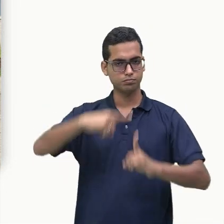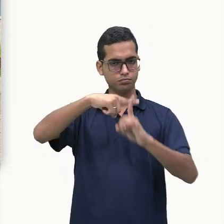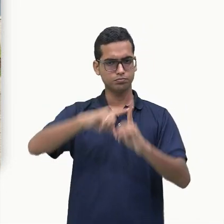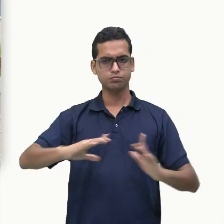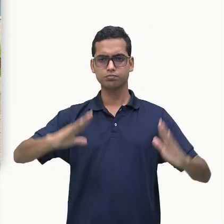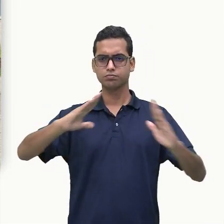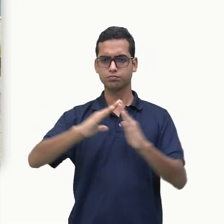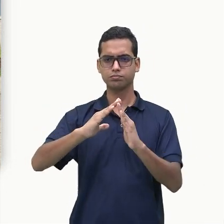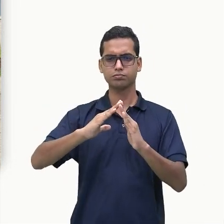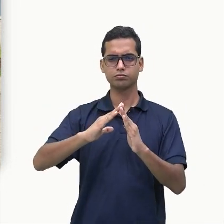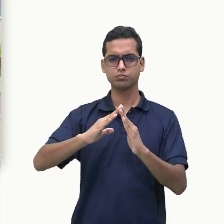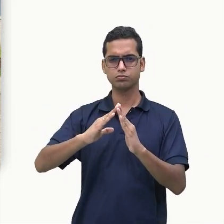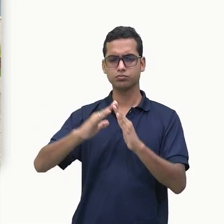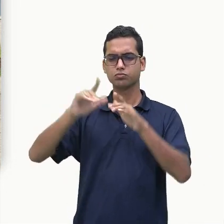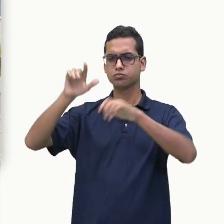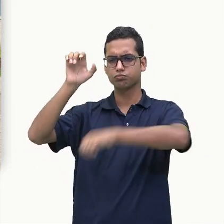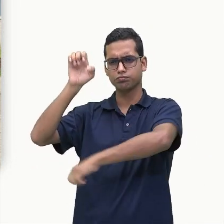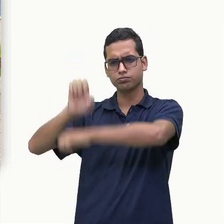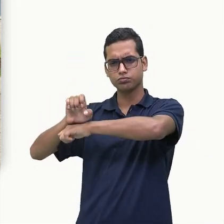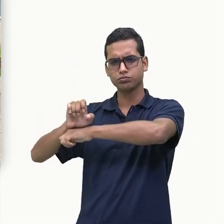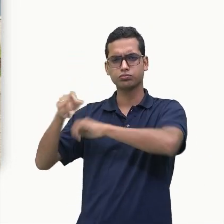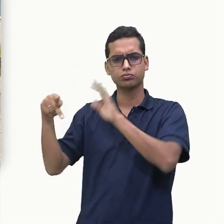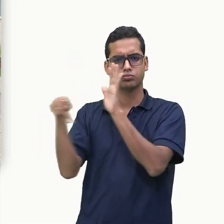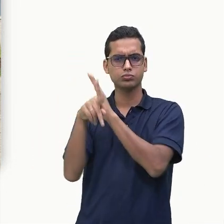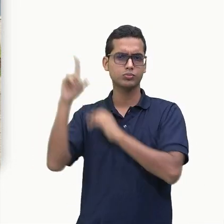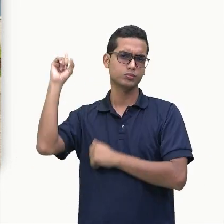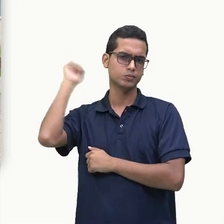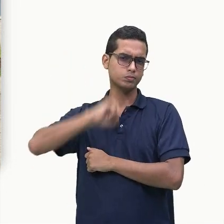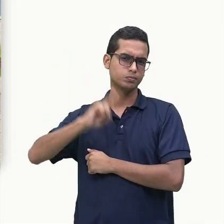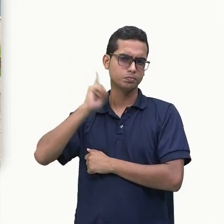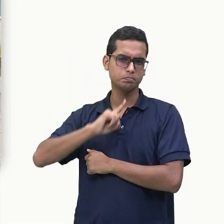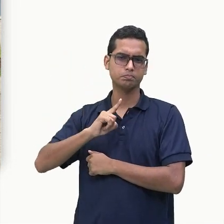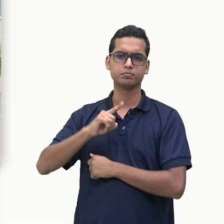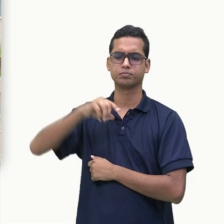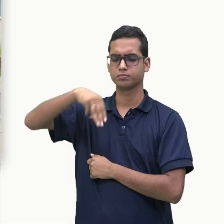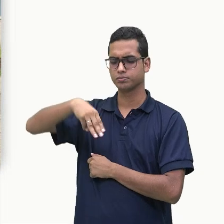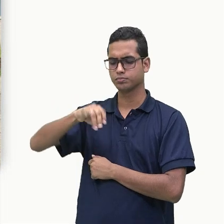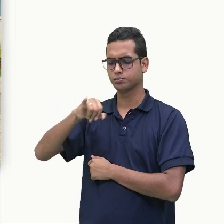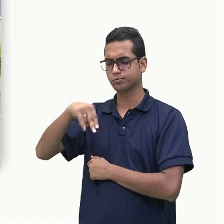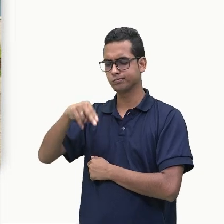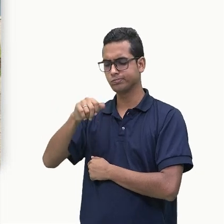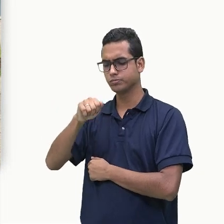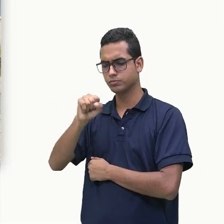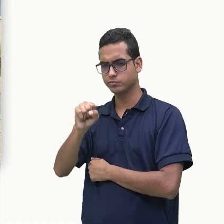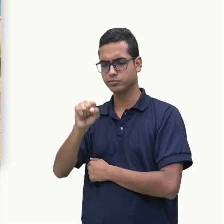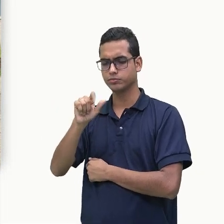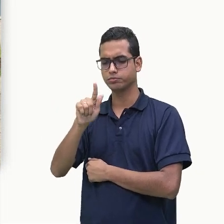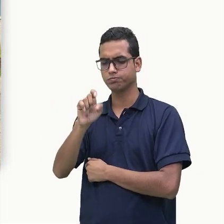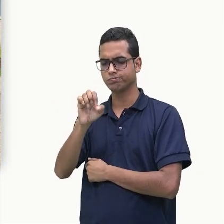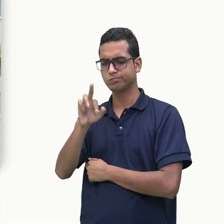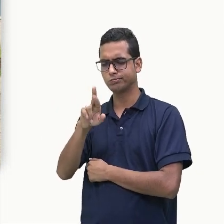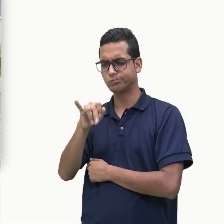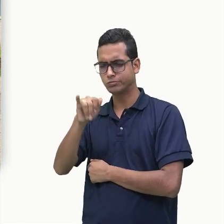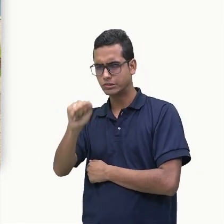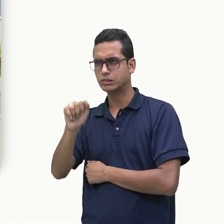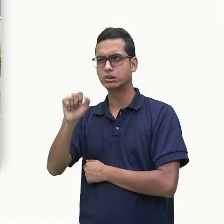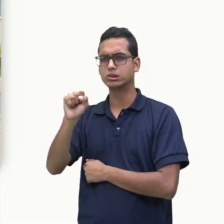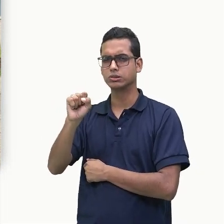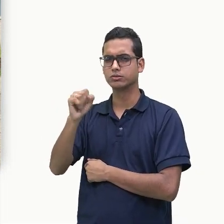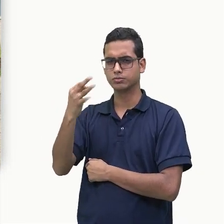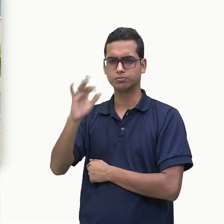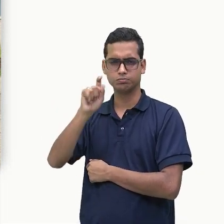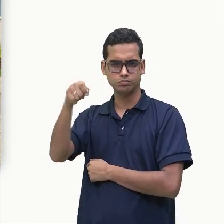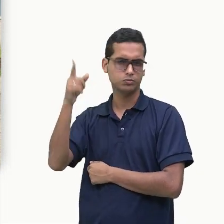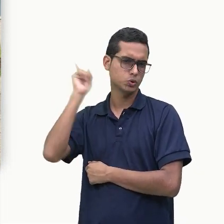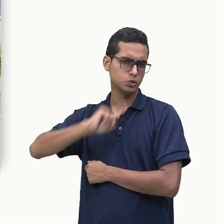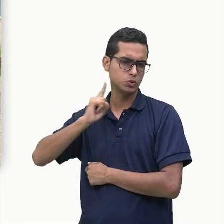ele fica, acho que é em Minas Gerais, uma coisa assim, eu não estou lembrada, mas eu vou confirmar para vocês, e ele faz justamente